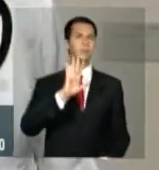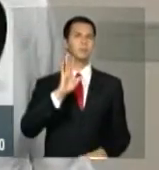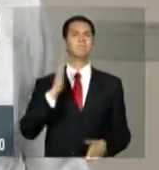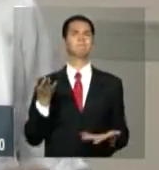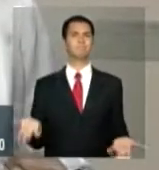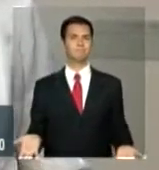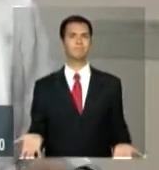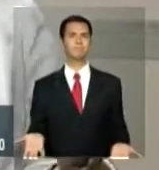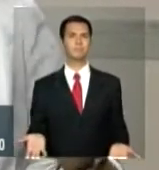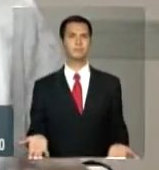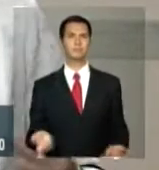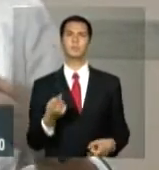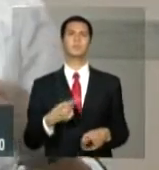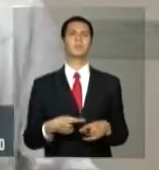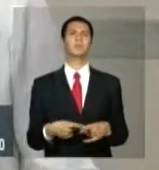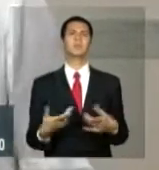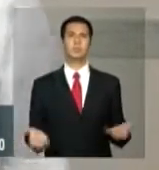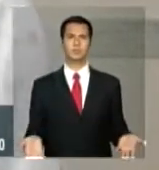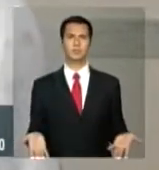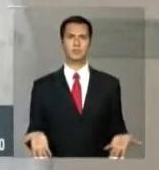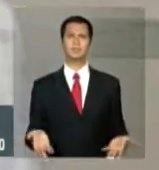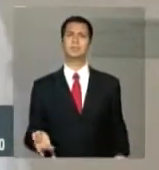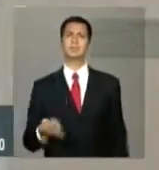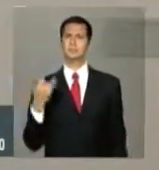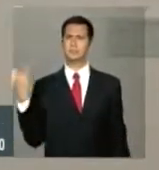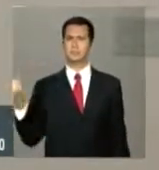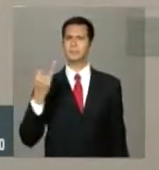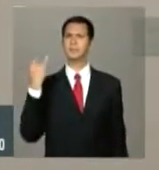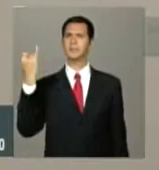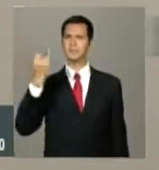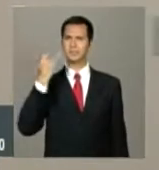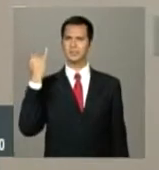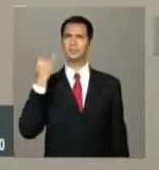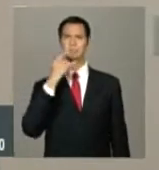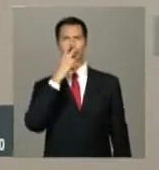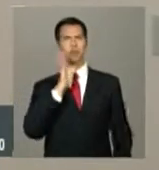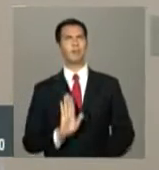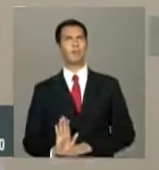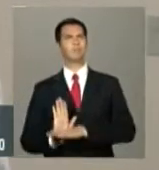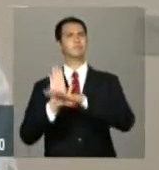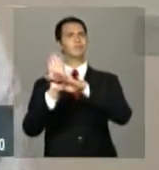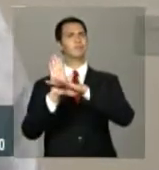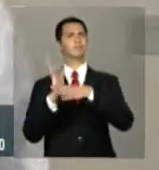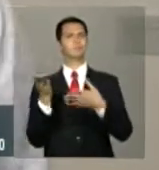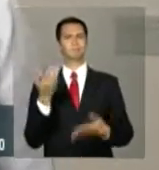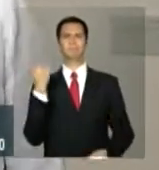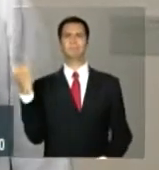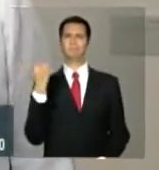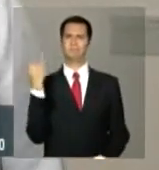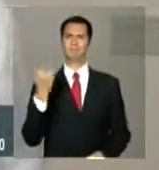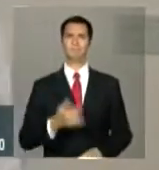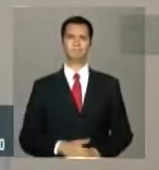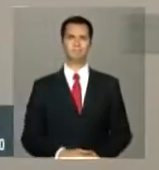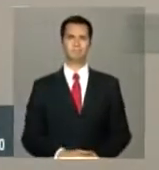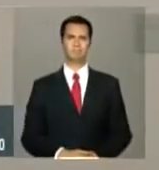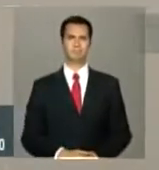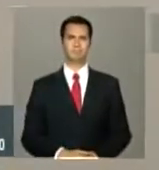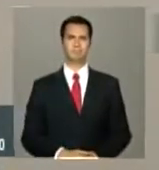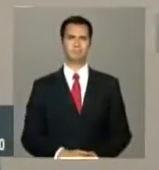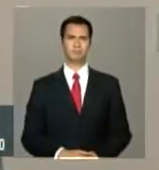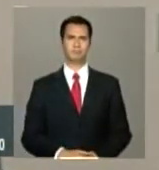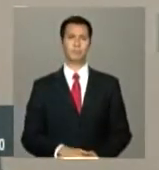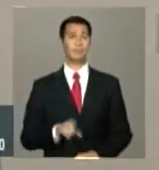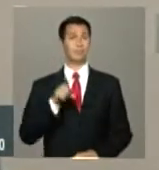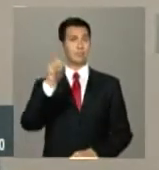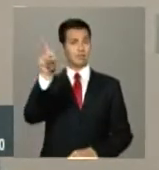Por que isso? Porque eu acho que é uma grande manifestação de solidariedade. E acho que esse firewall,